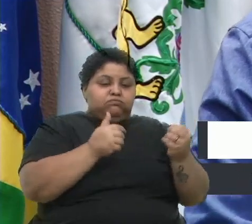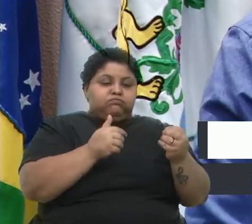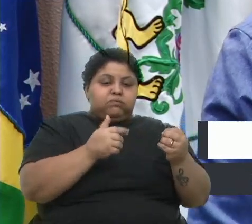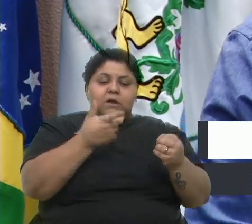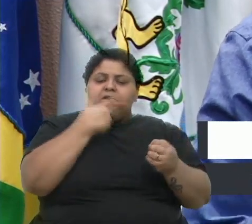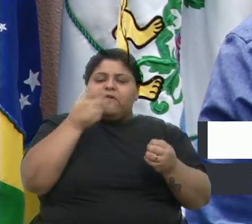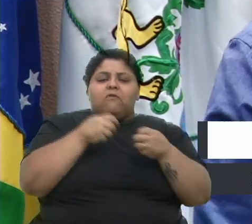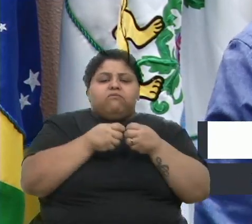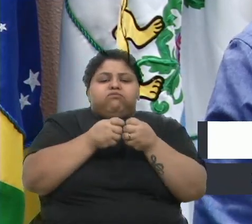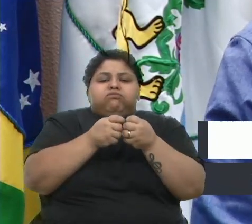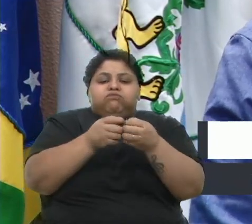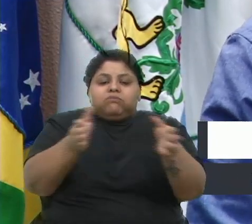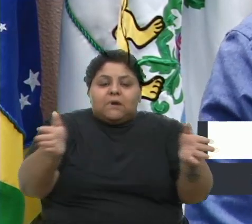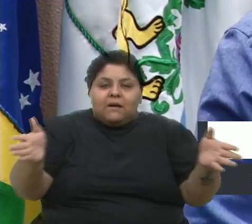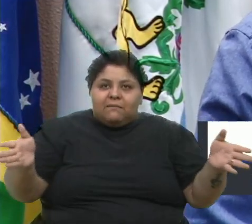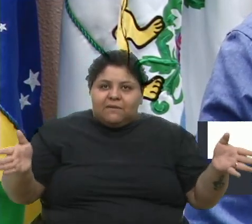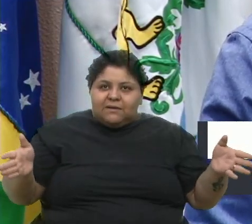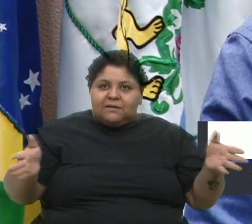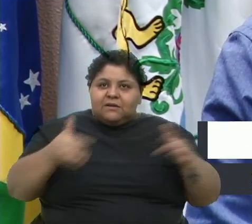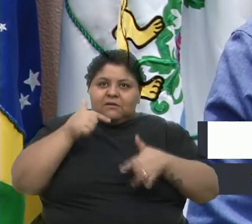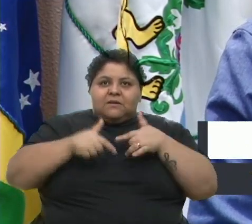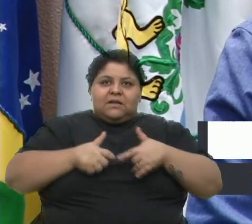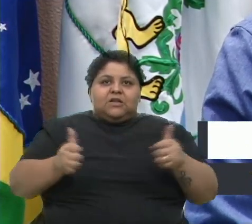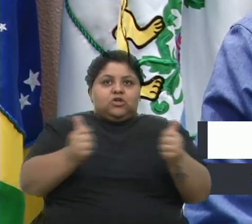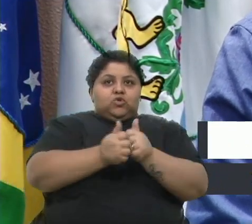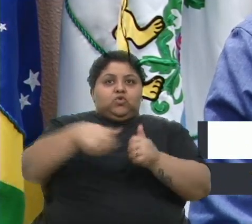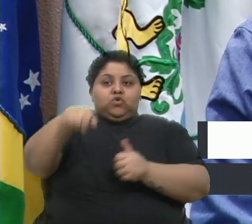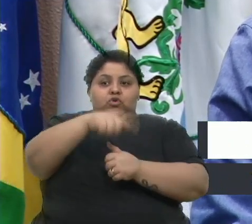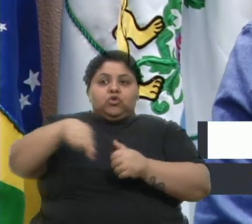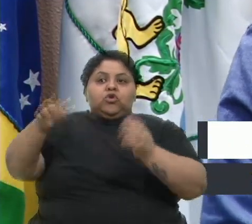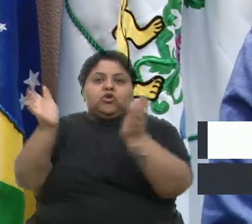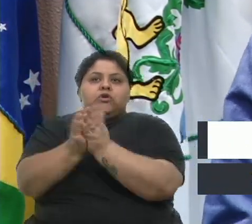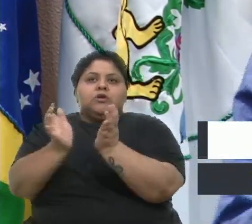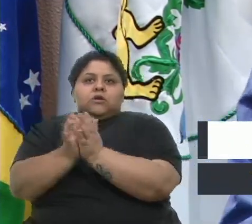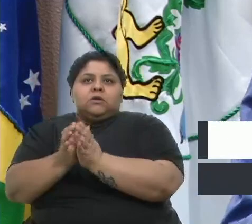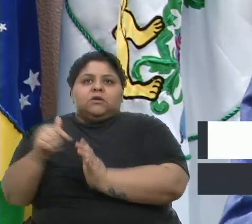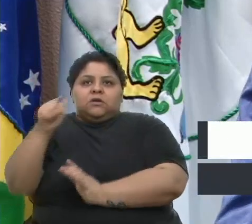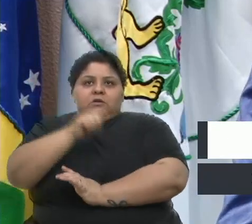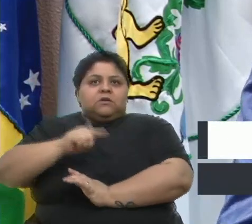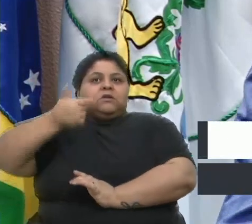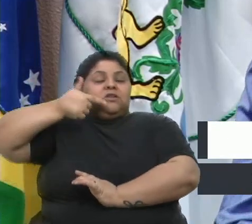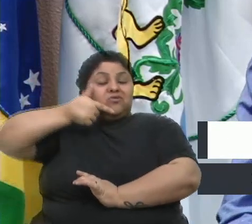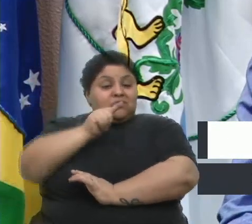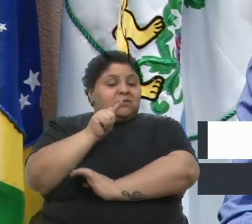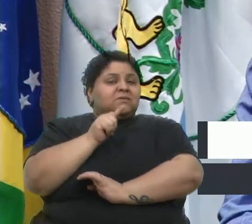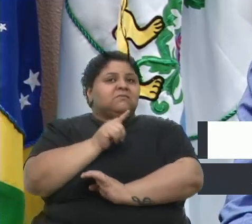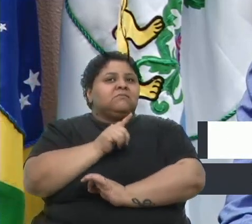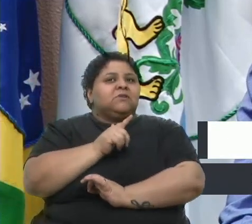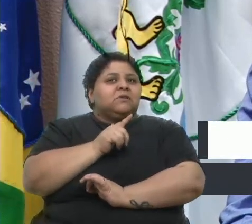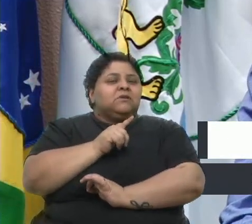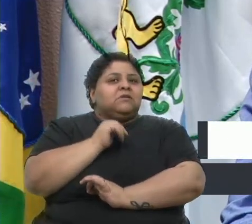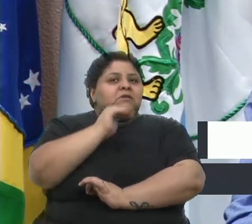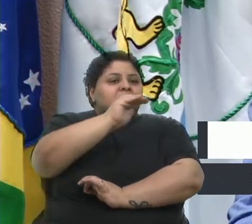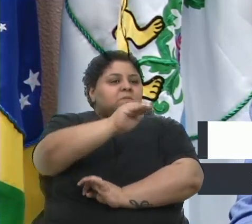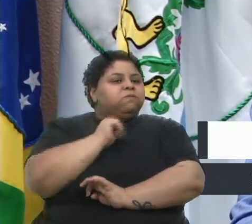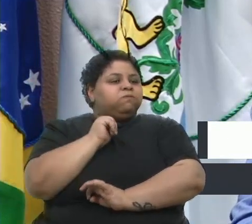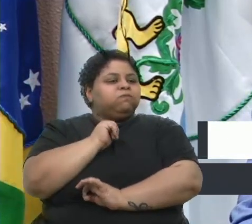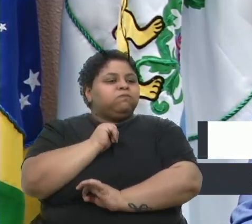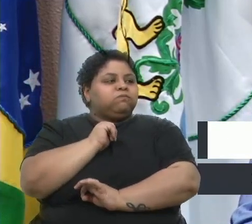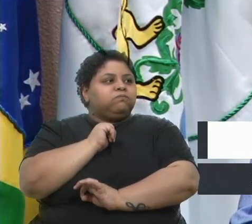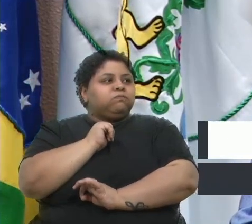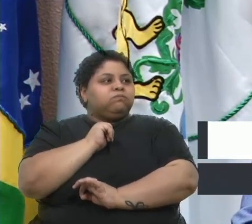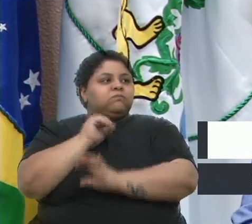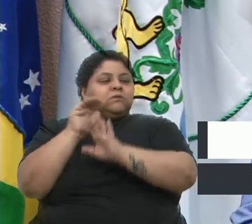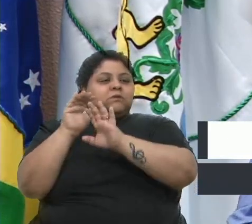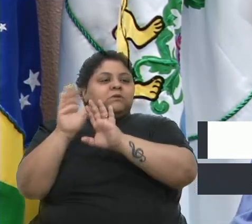de trabalhar junto, então, com a nossa equipe, para que a gente consiga, então, buscar esse produto que